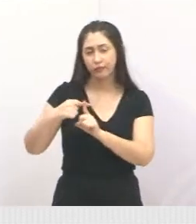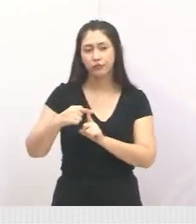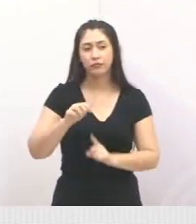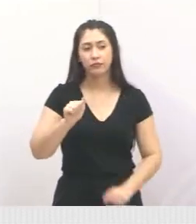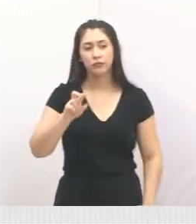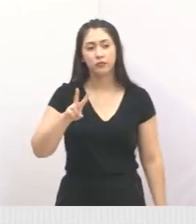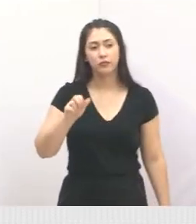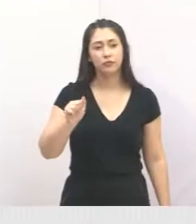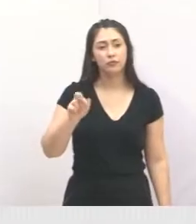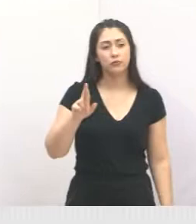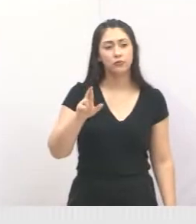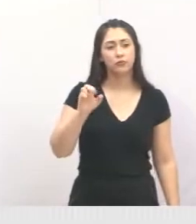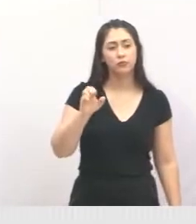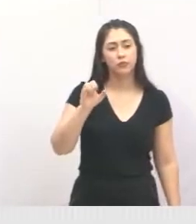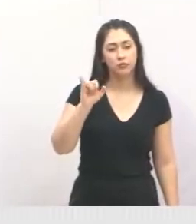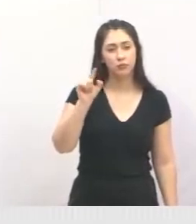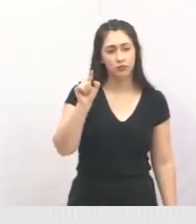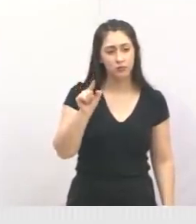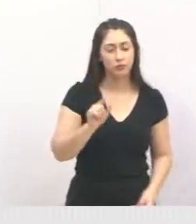Pode colocar o vídeo.